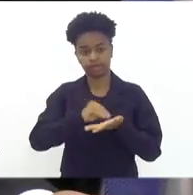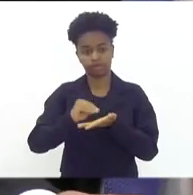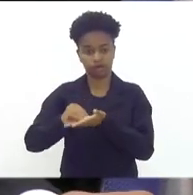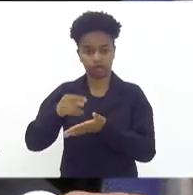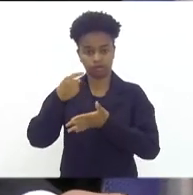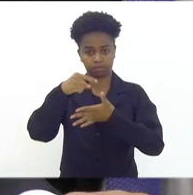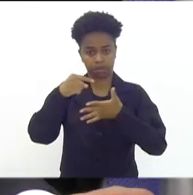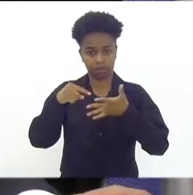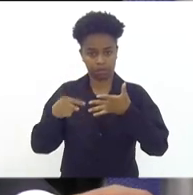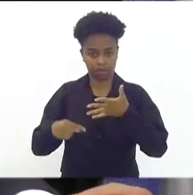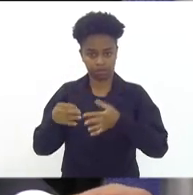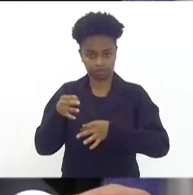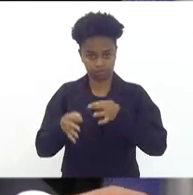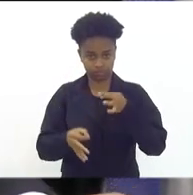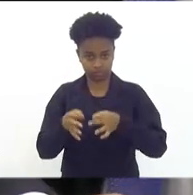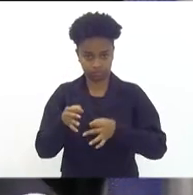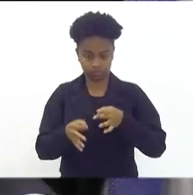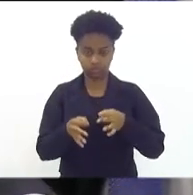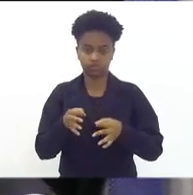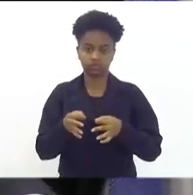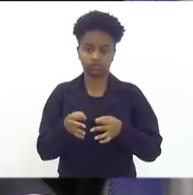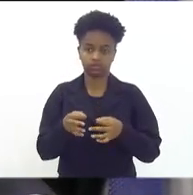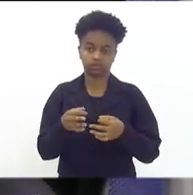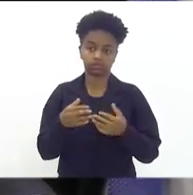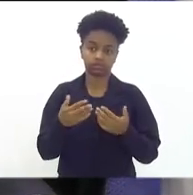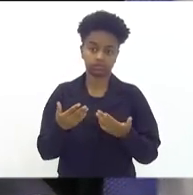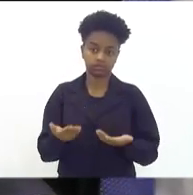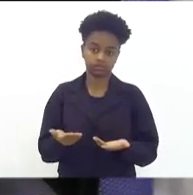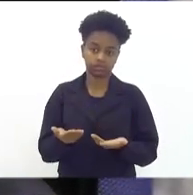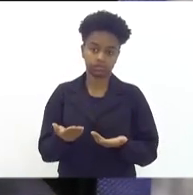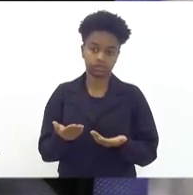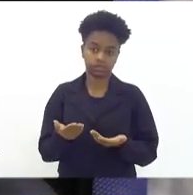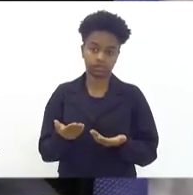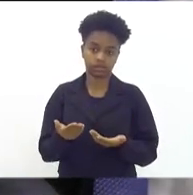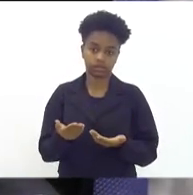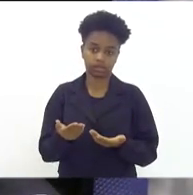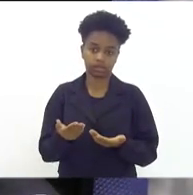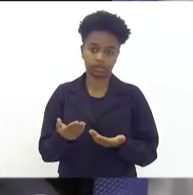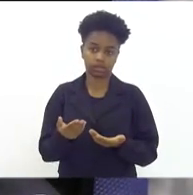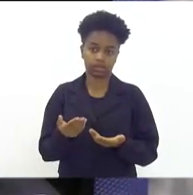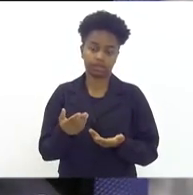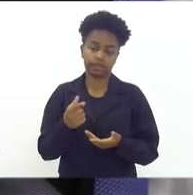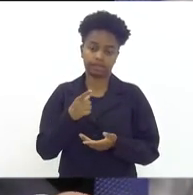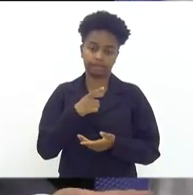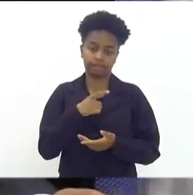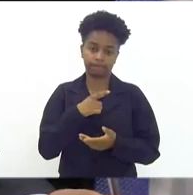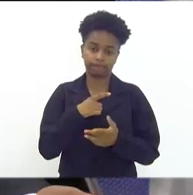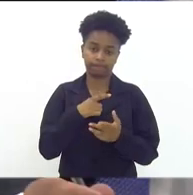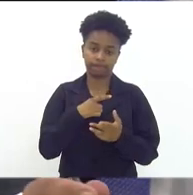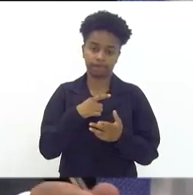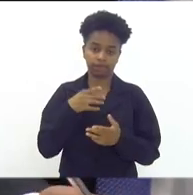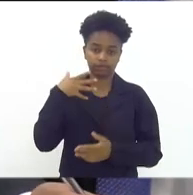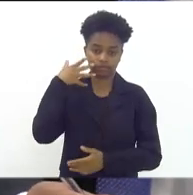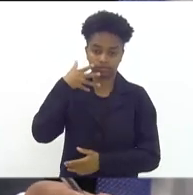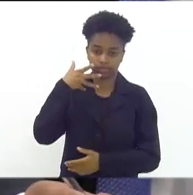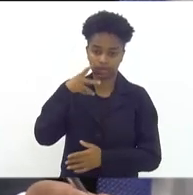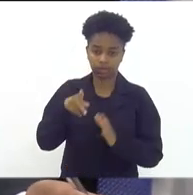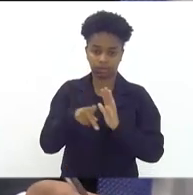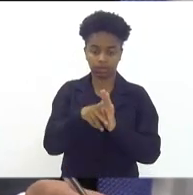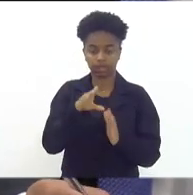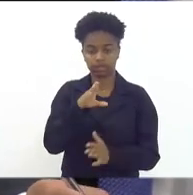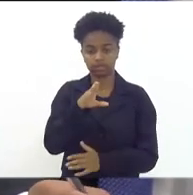de julgamento em que Pese e senhor presidente em exceção a regra por se tratar aqui de um depoimento CPI